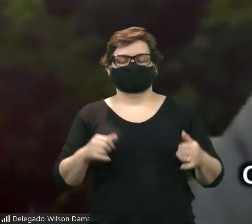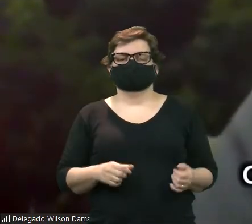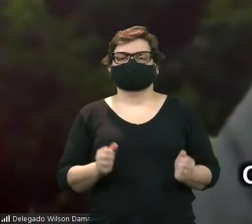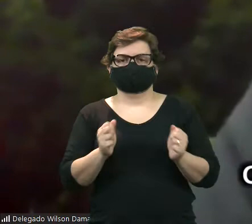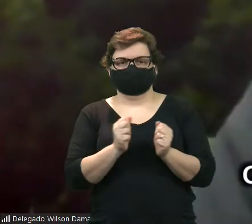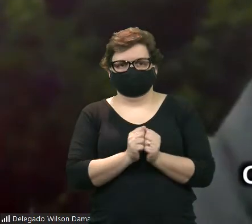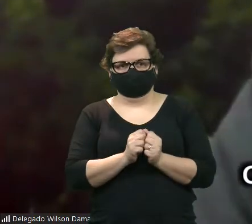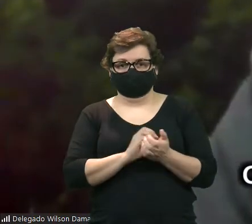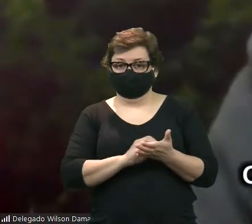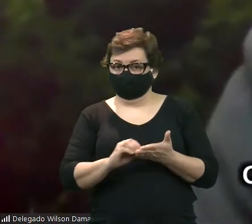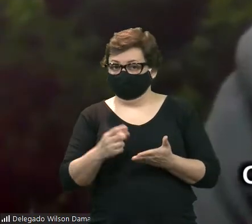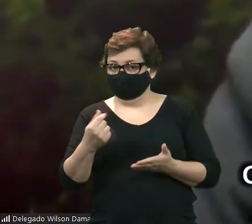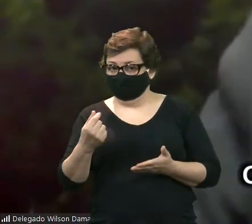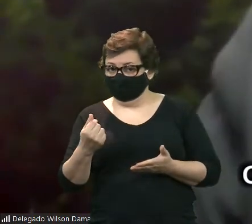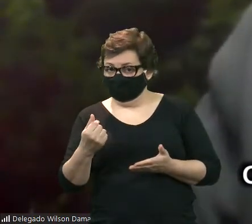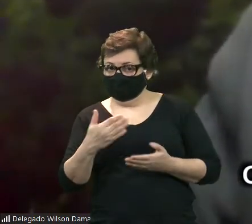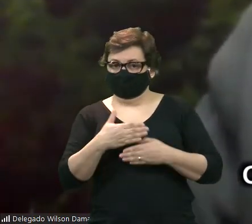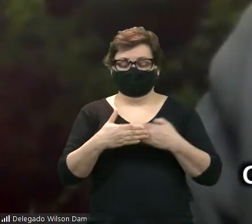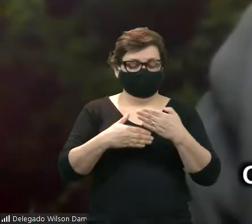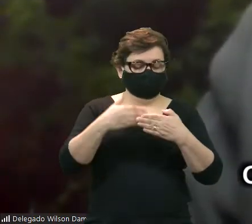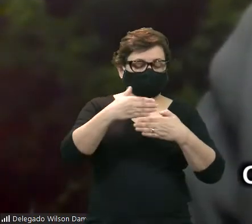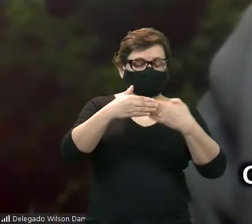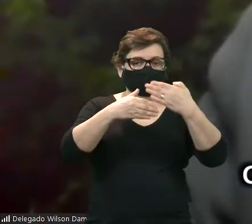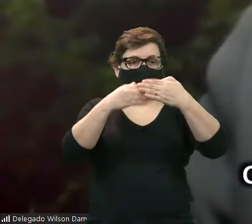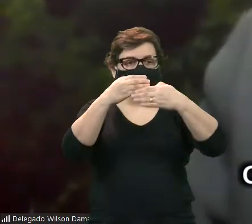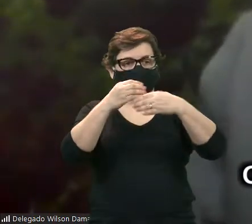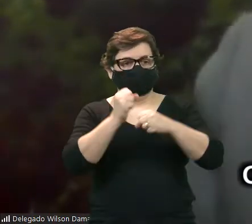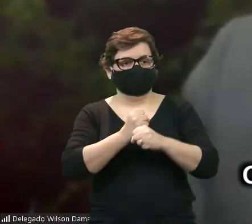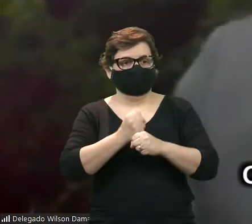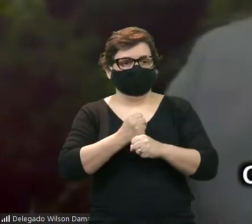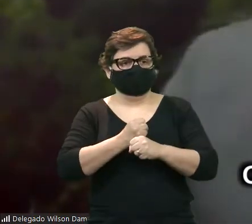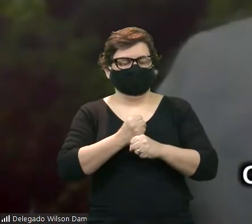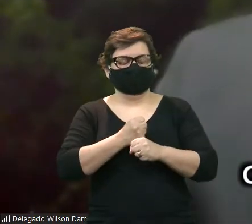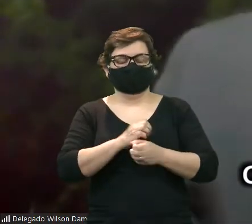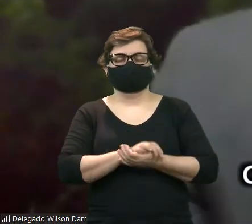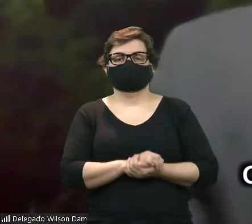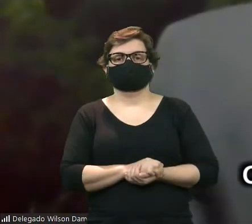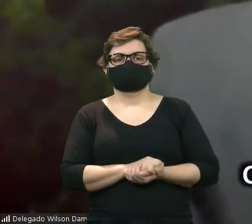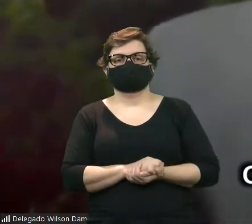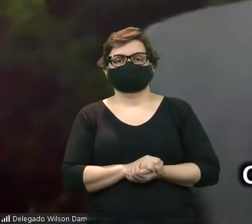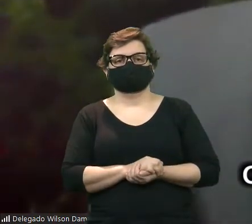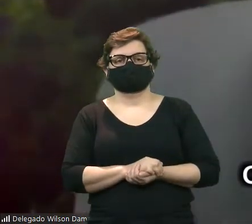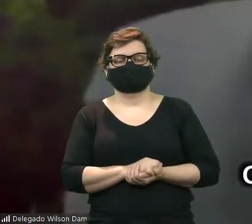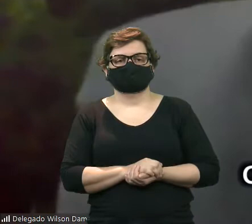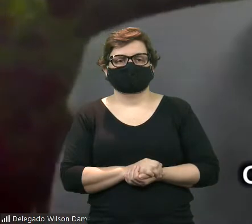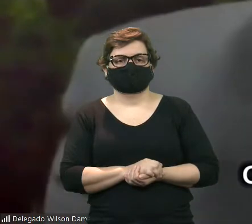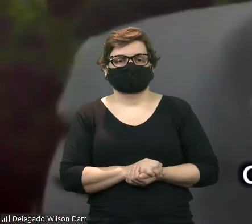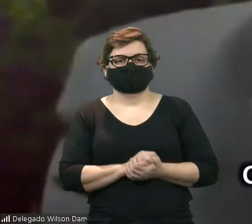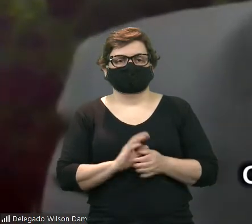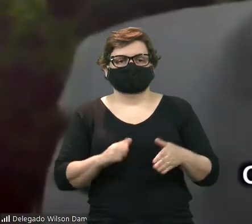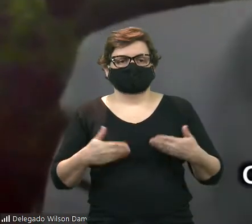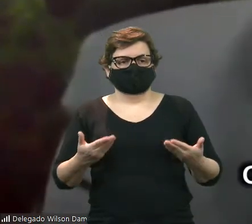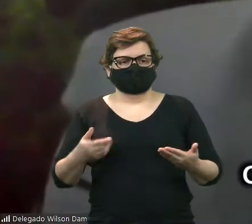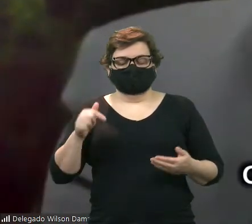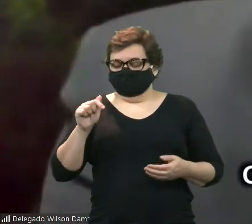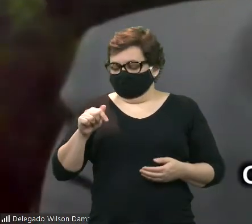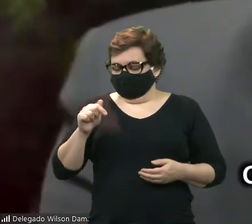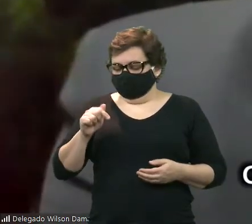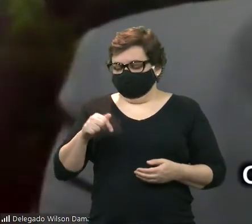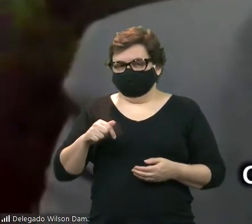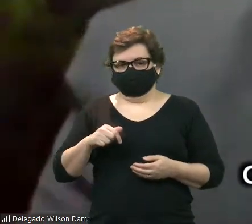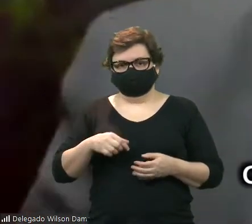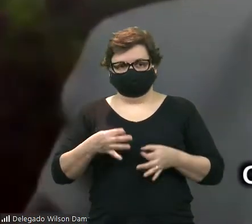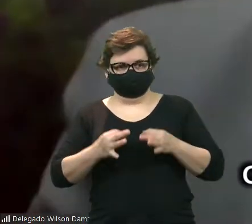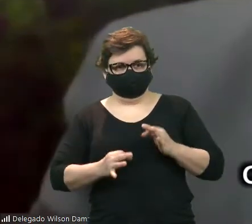da Fazenda, obras. Então, veja, aqui no, na justificativa